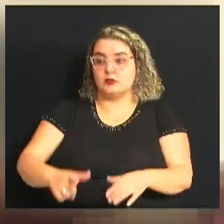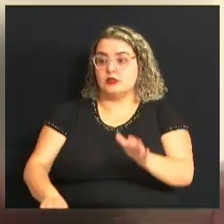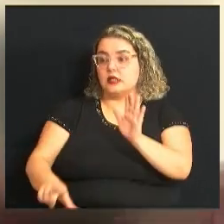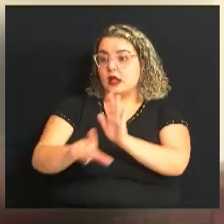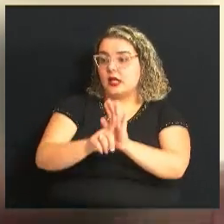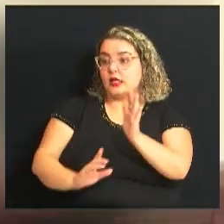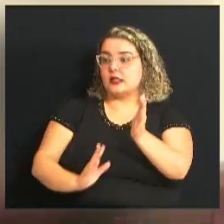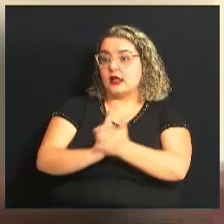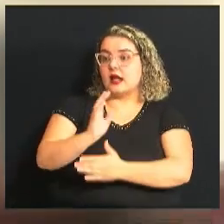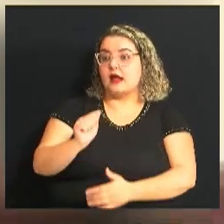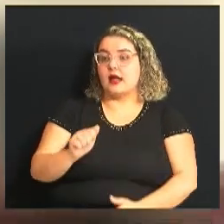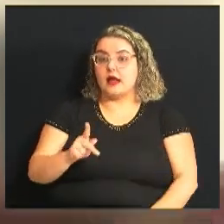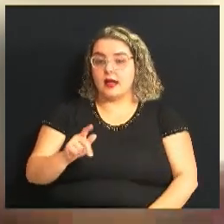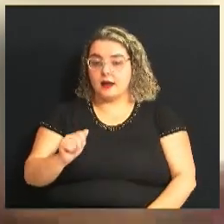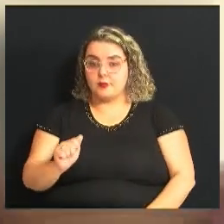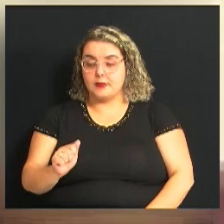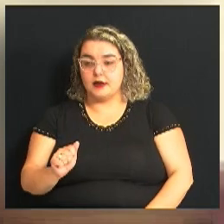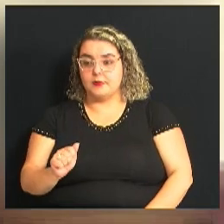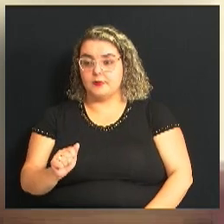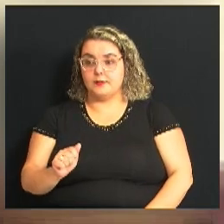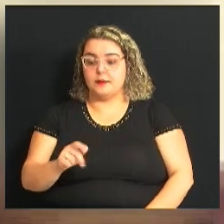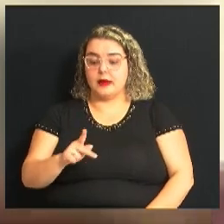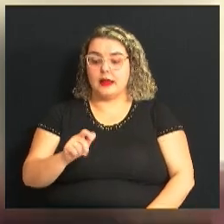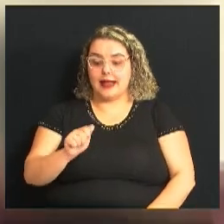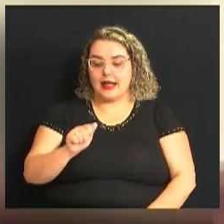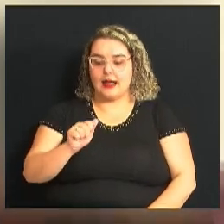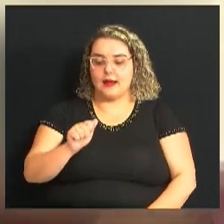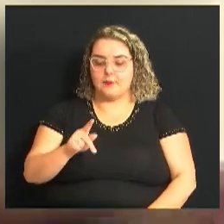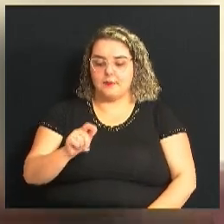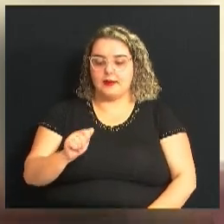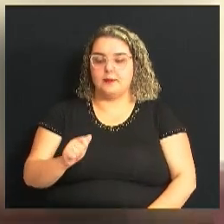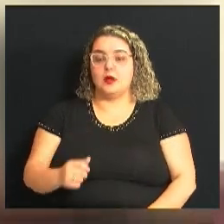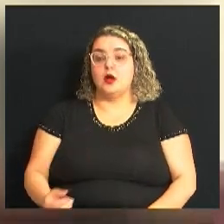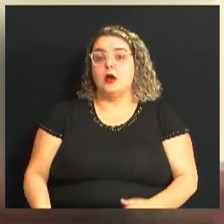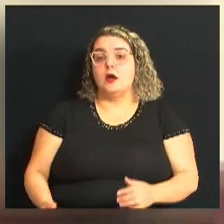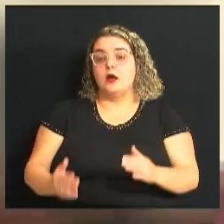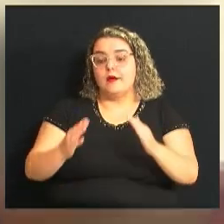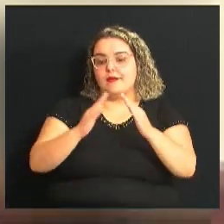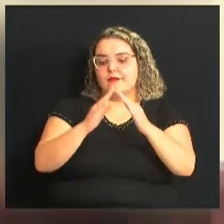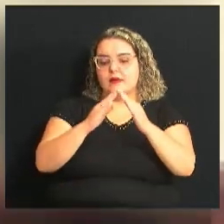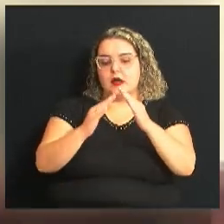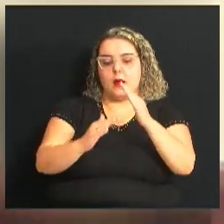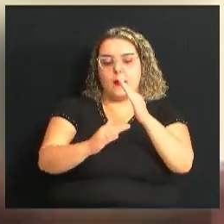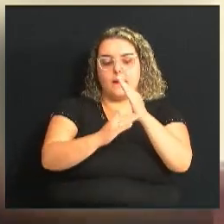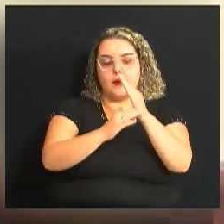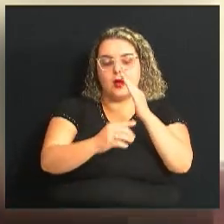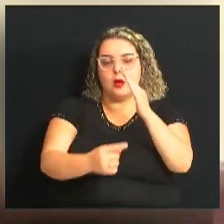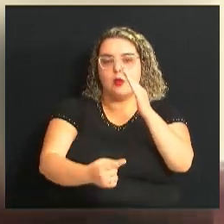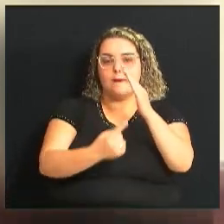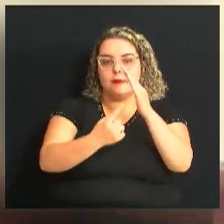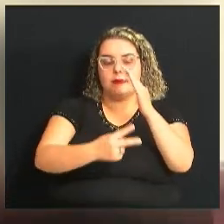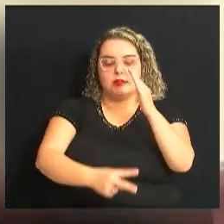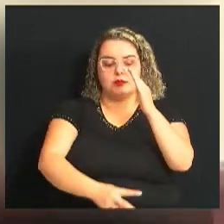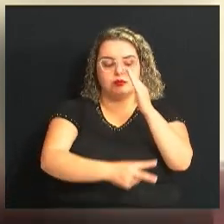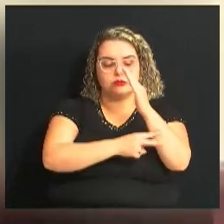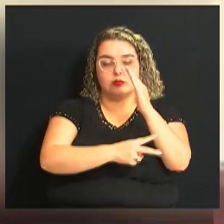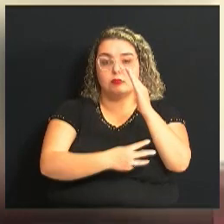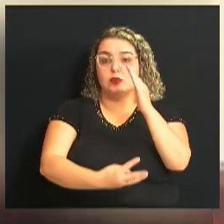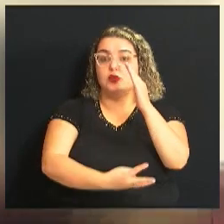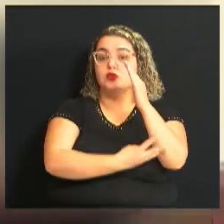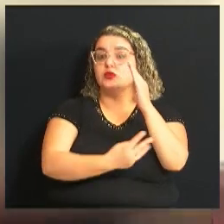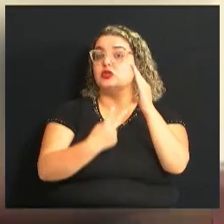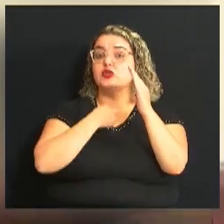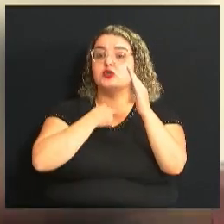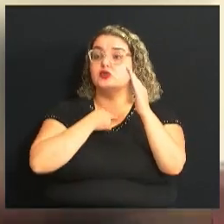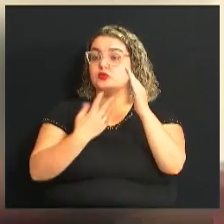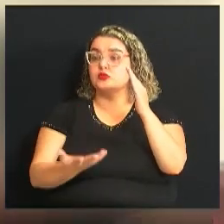foi suprimido a possibilidade de você ter um terceiro pavimento inferior na APA. Então, hoje você pode ter um pavimento térreo, ao